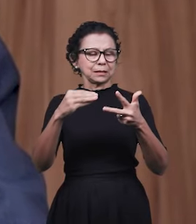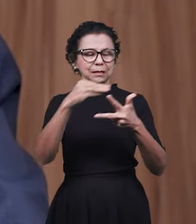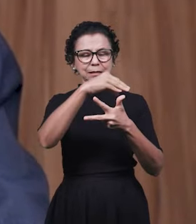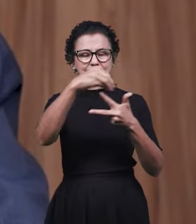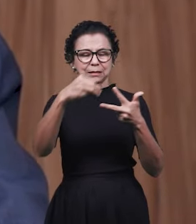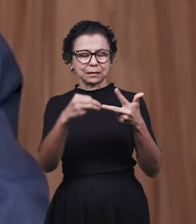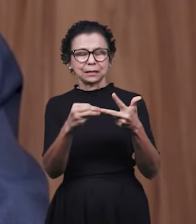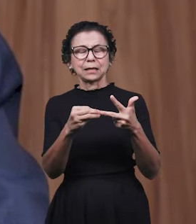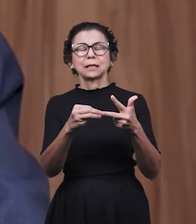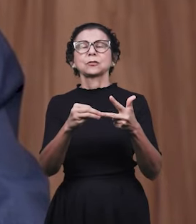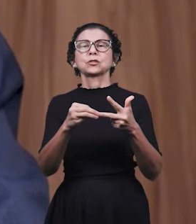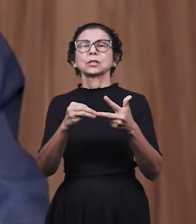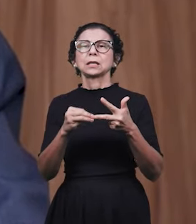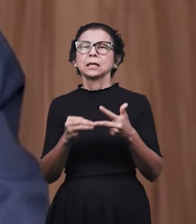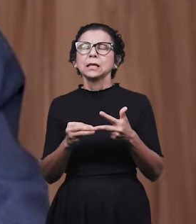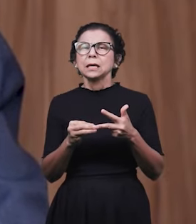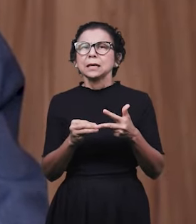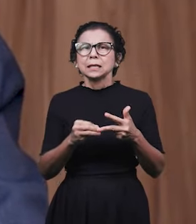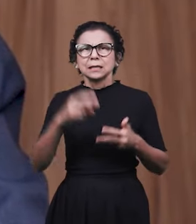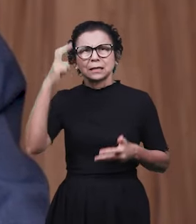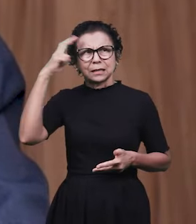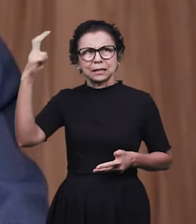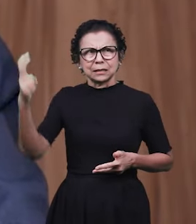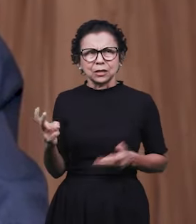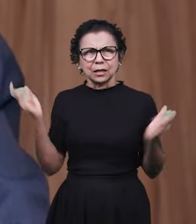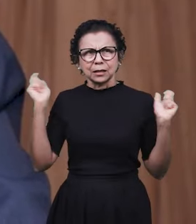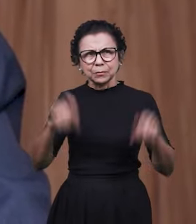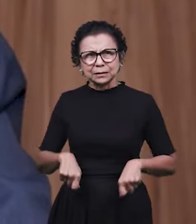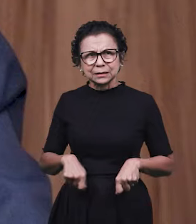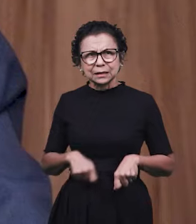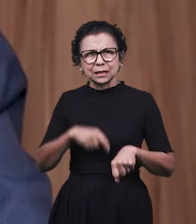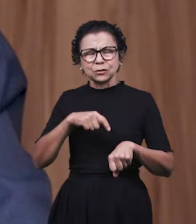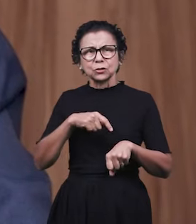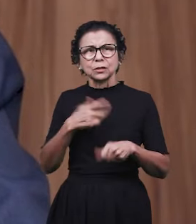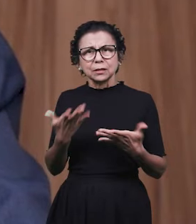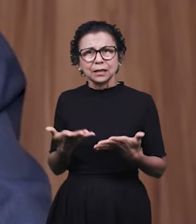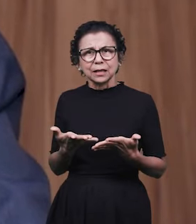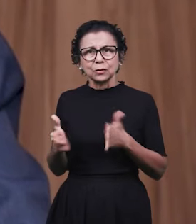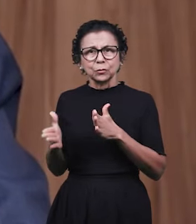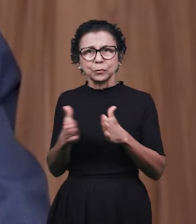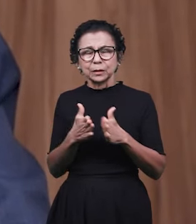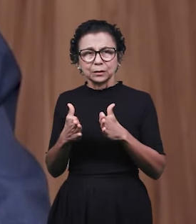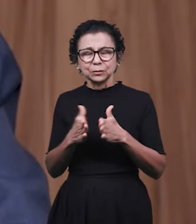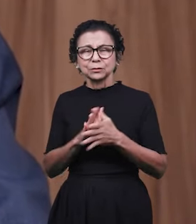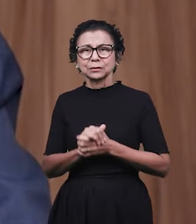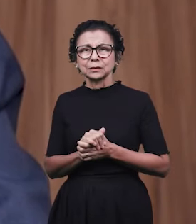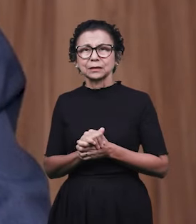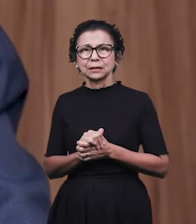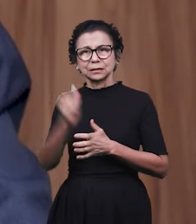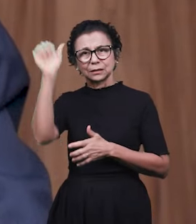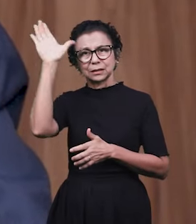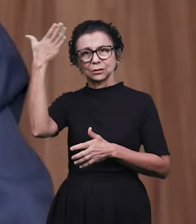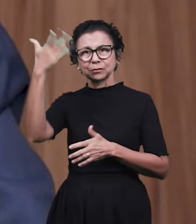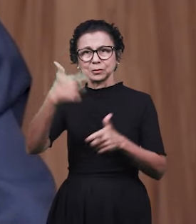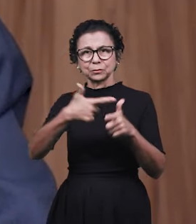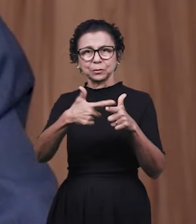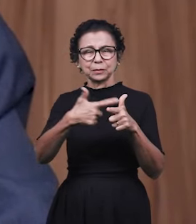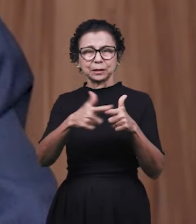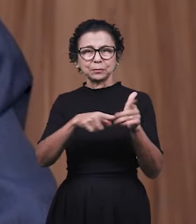si, ele mede a capacidade que a pessoa tem de resolver problemas. E aí é uma prova de esforço. E dentro